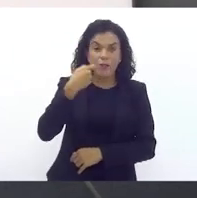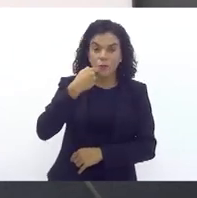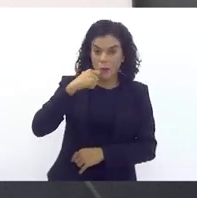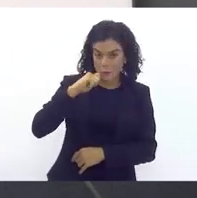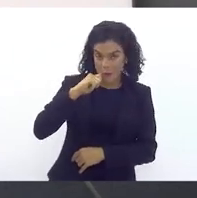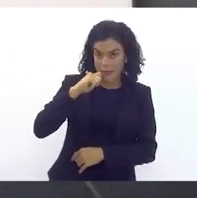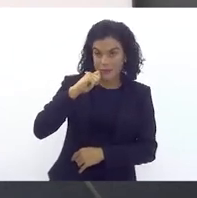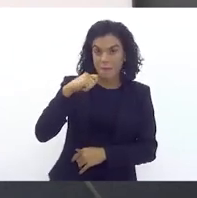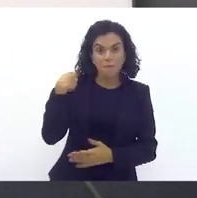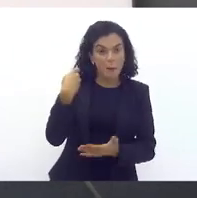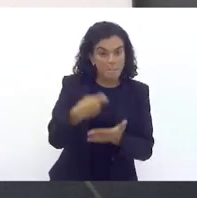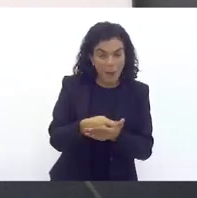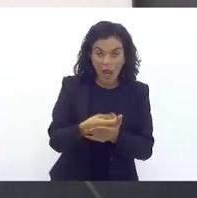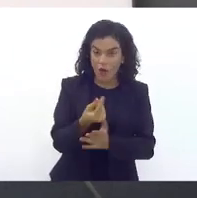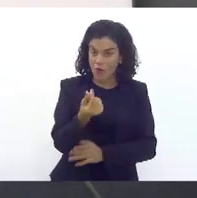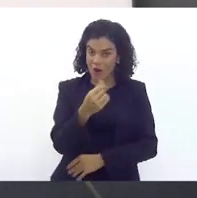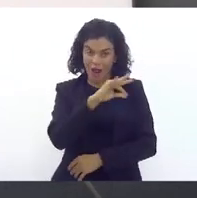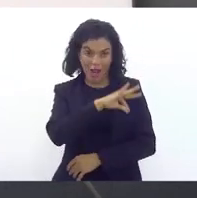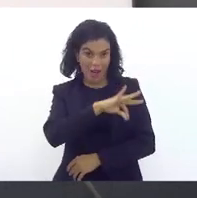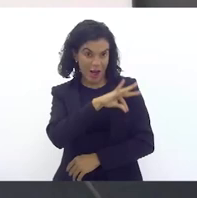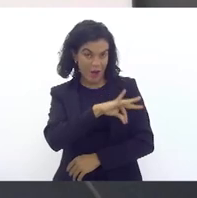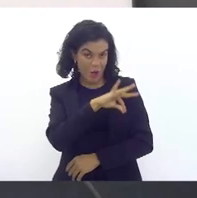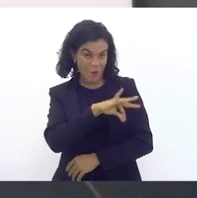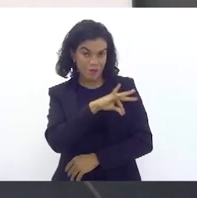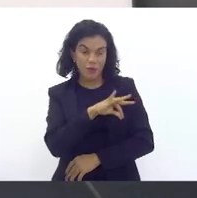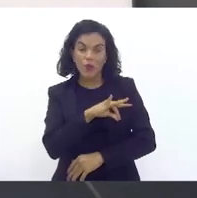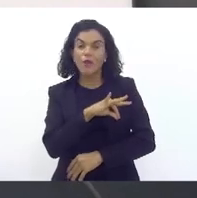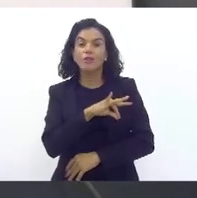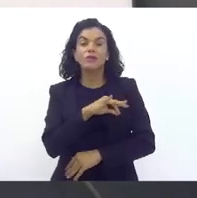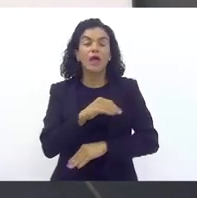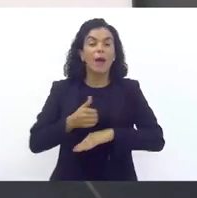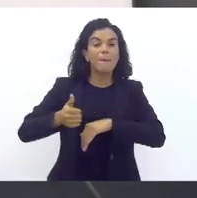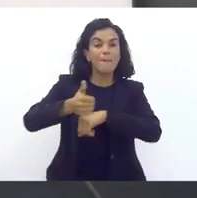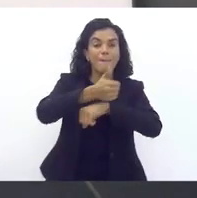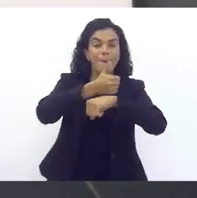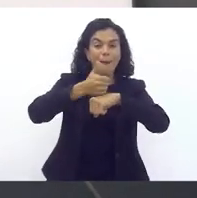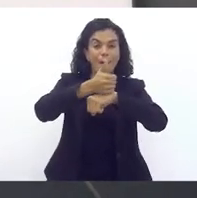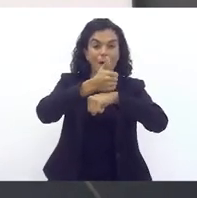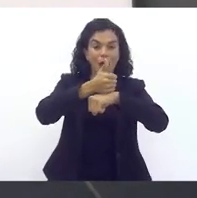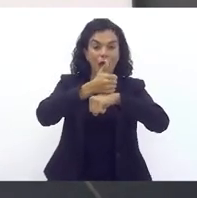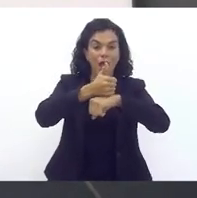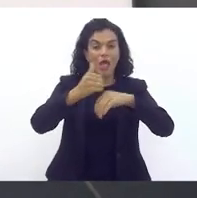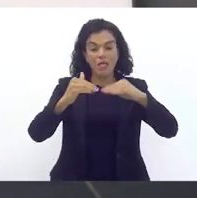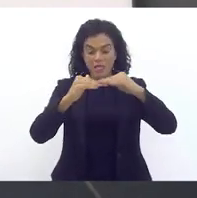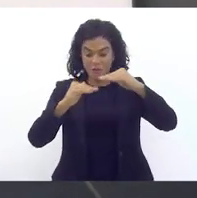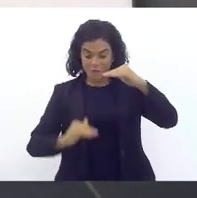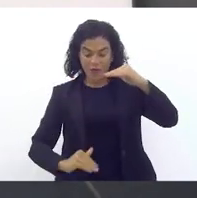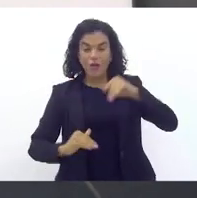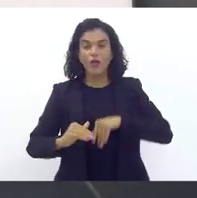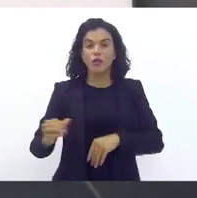Soranes, pagam um vencimento base para quem está na última posição da carreira, inferior à